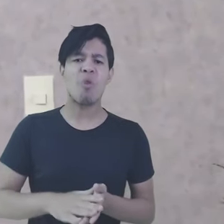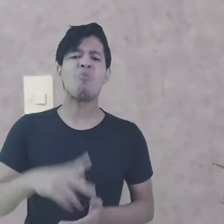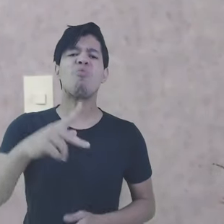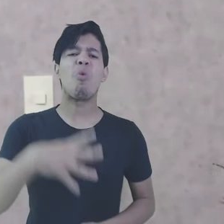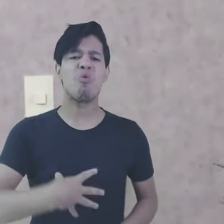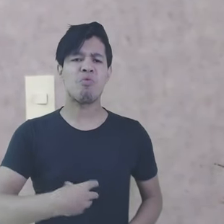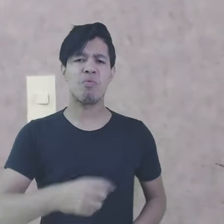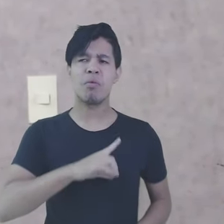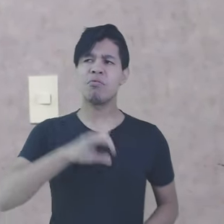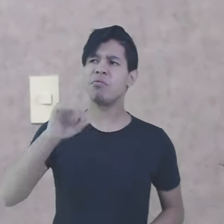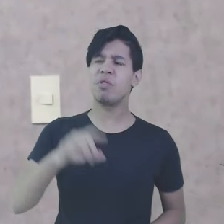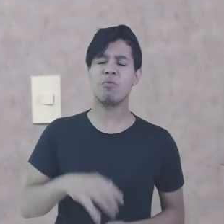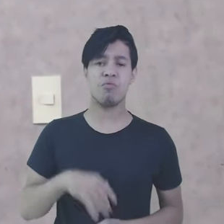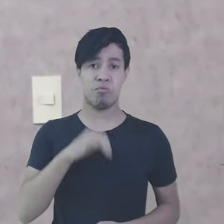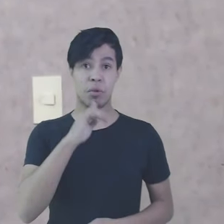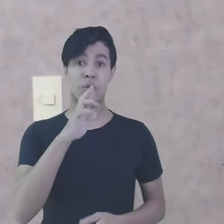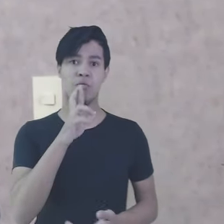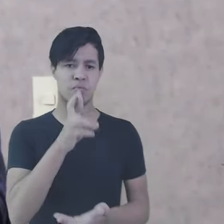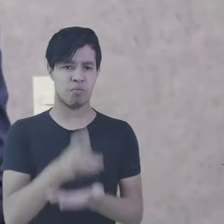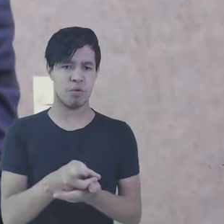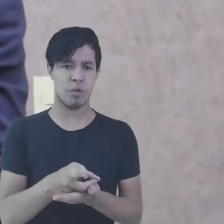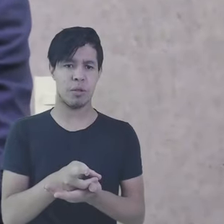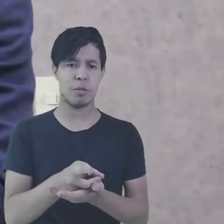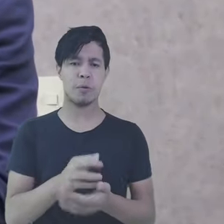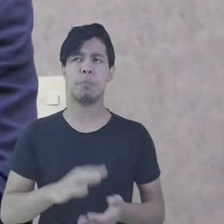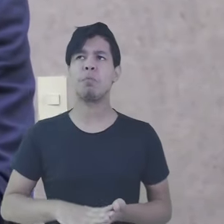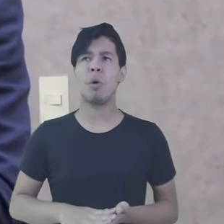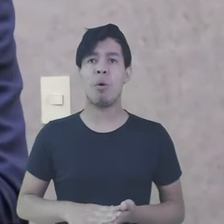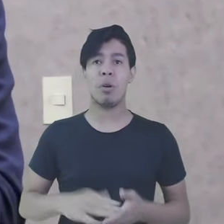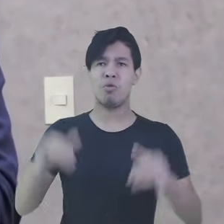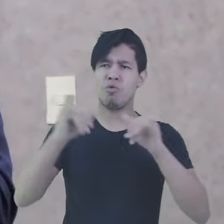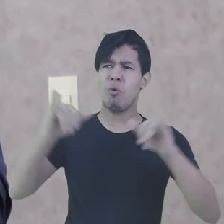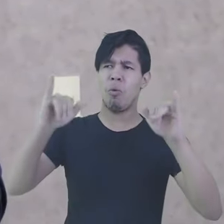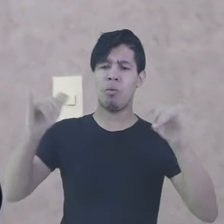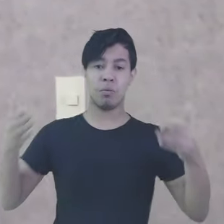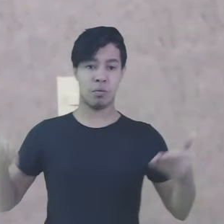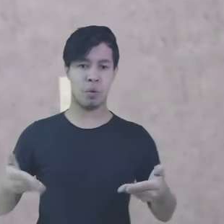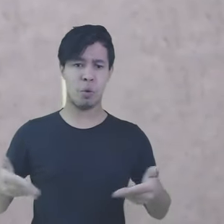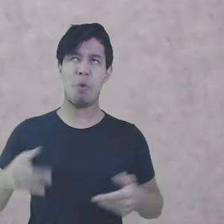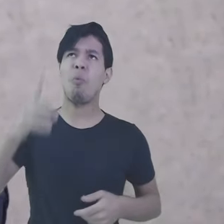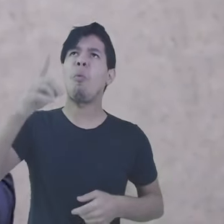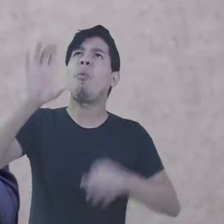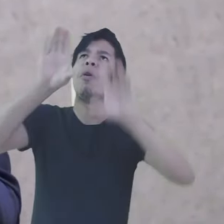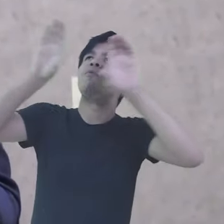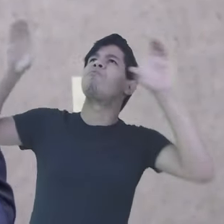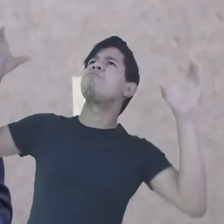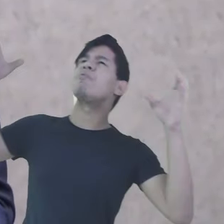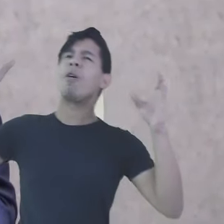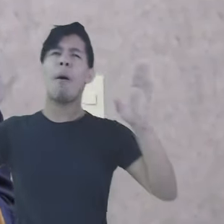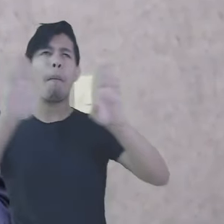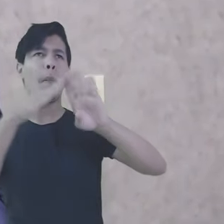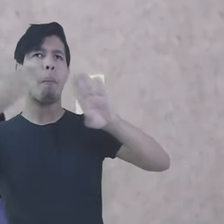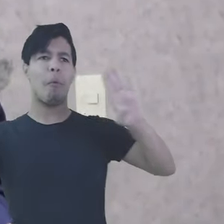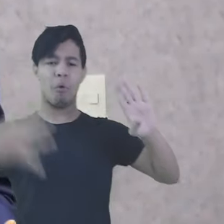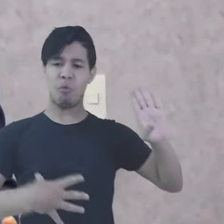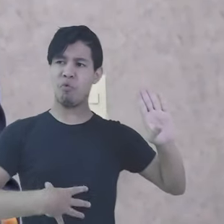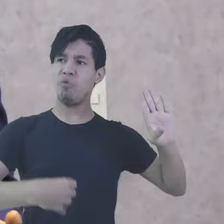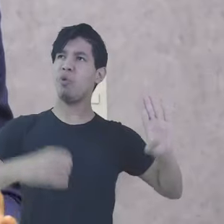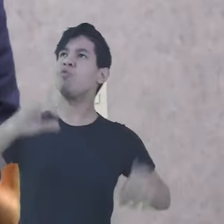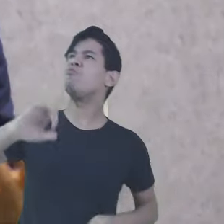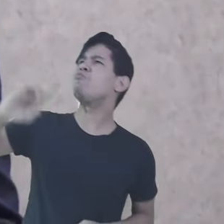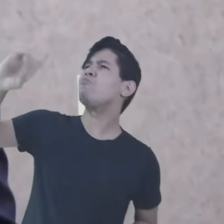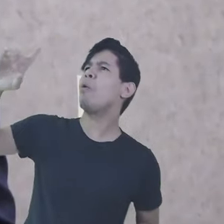disseste. Mas eu te declaro desde agora que vocês vão ver os céus abertos e o filho do homem vindo nas nuvens do céu. De que